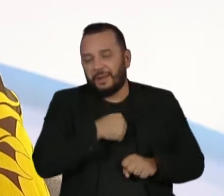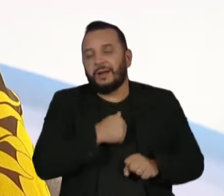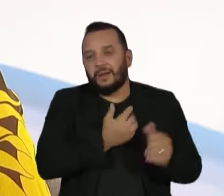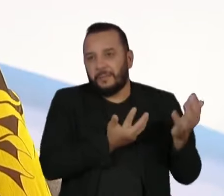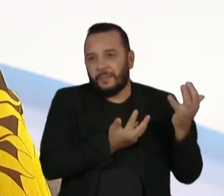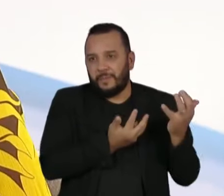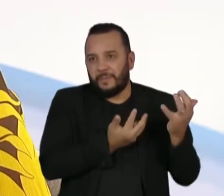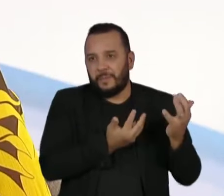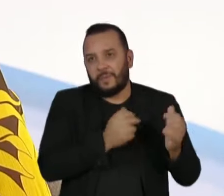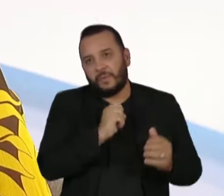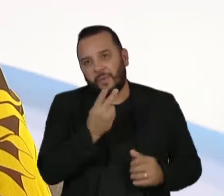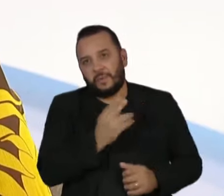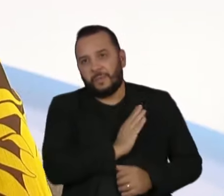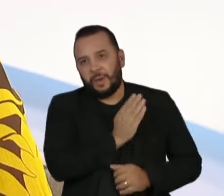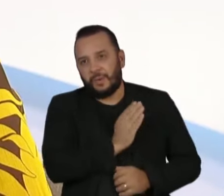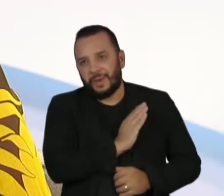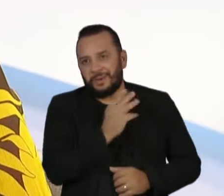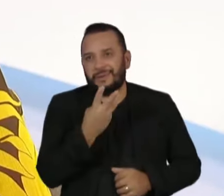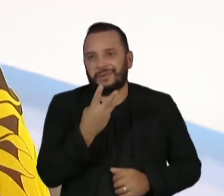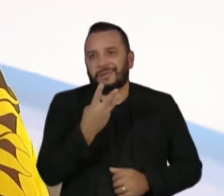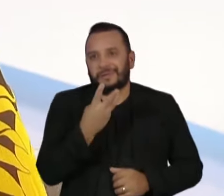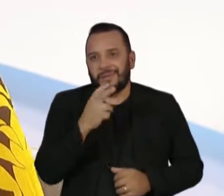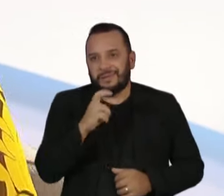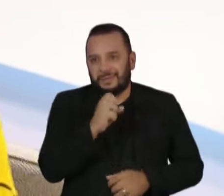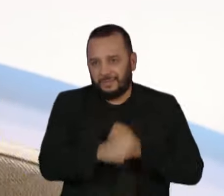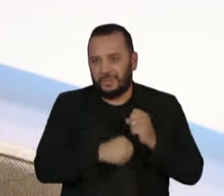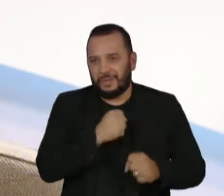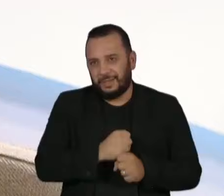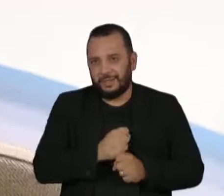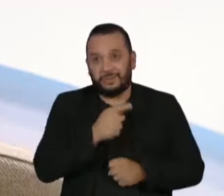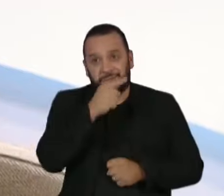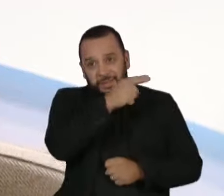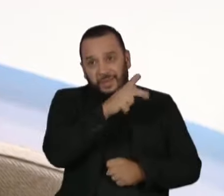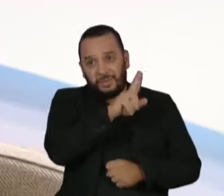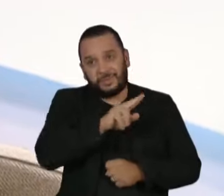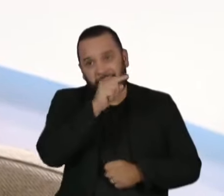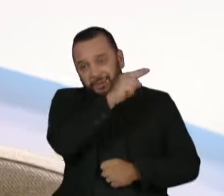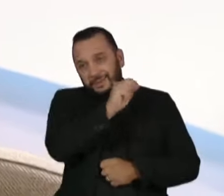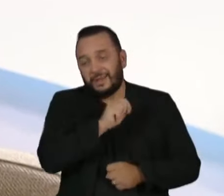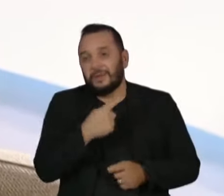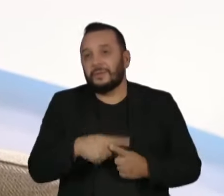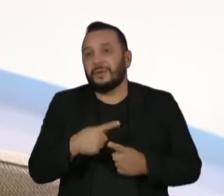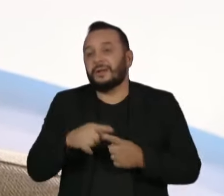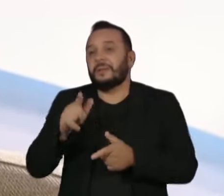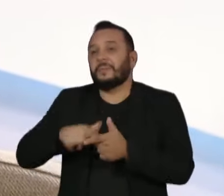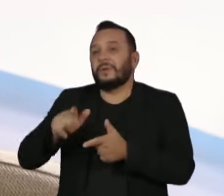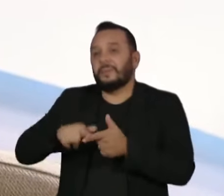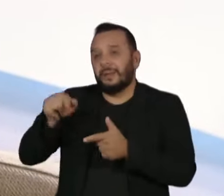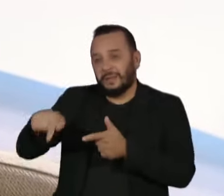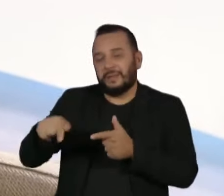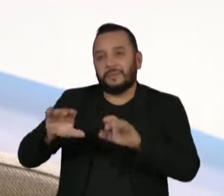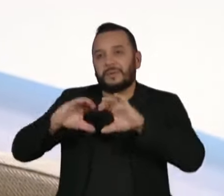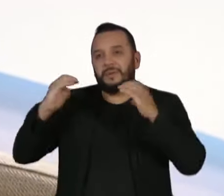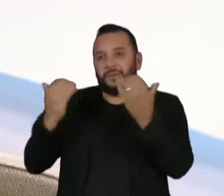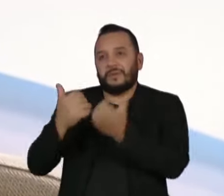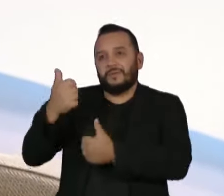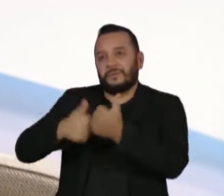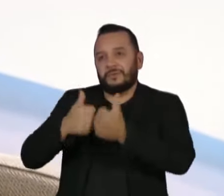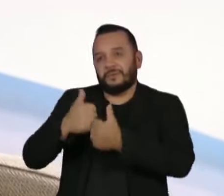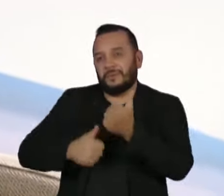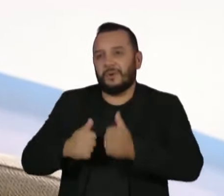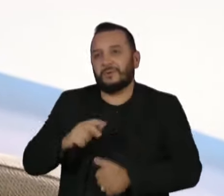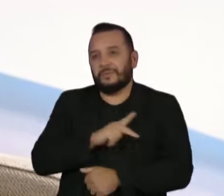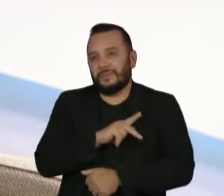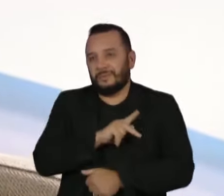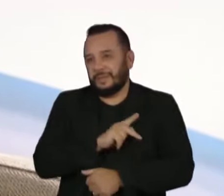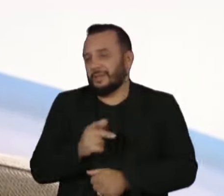anos e em virtude disso, desses problemas no Allianz Parque, que às vezes não podemos